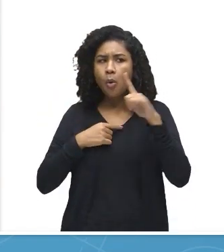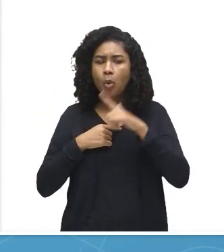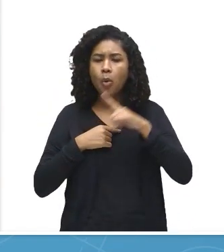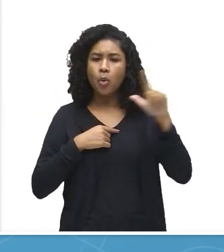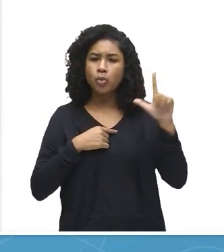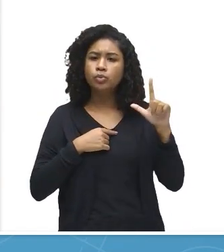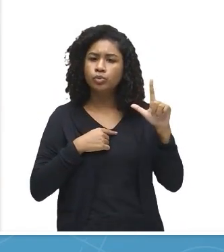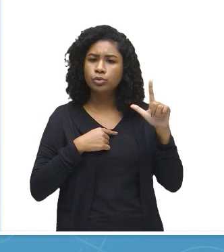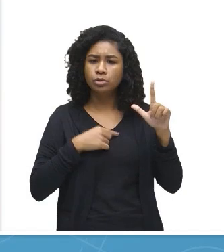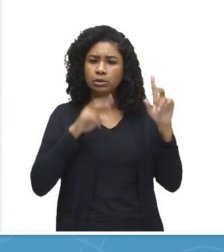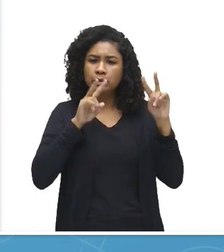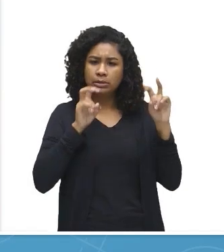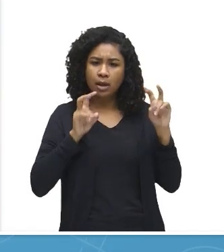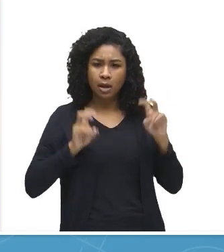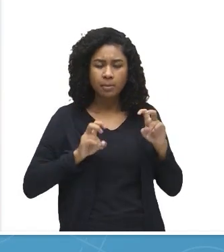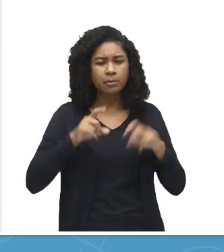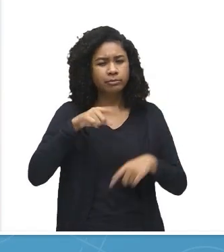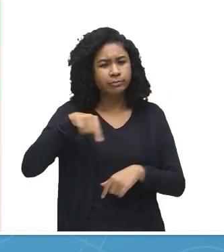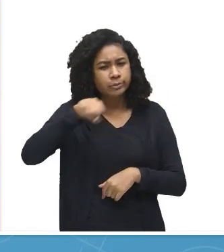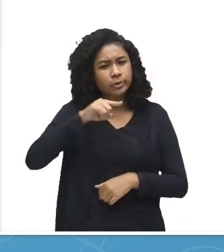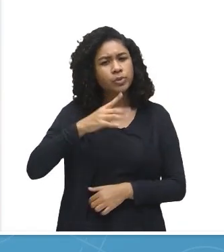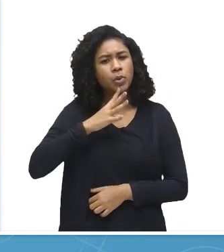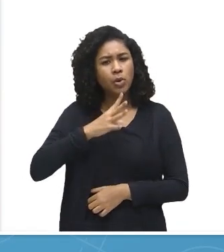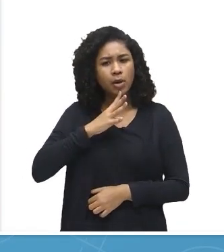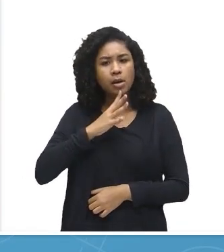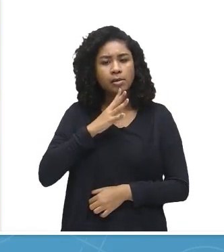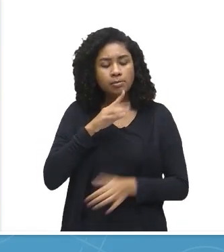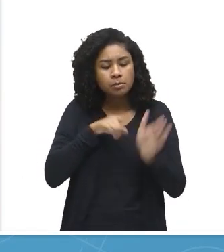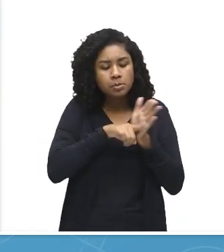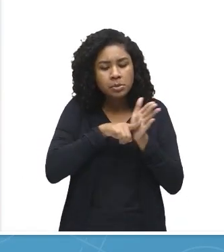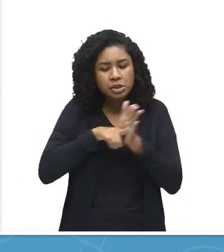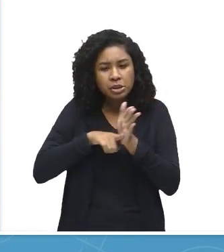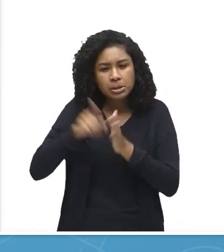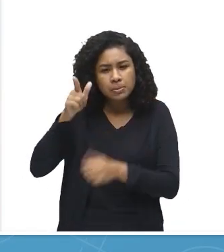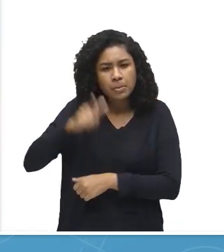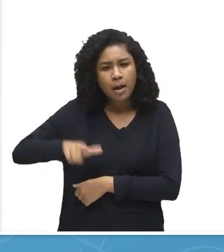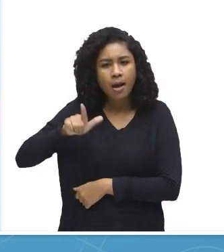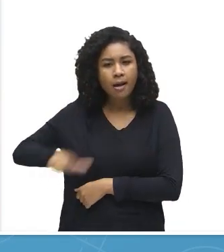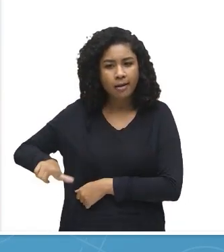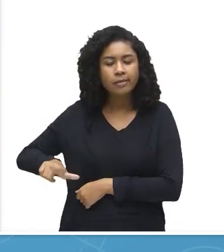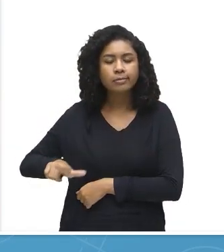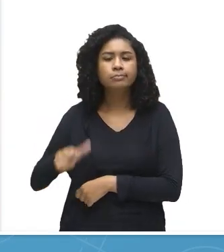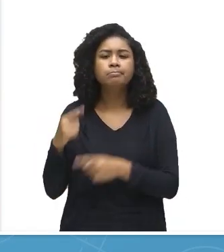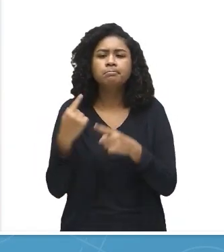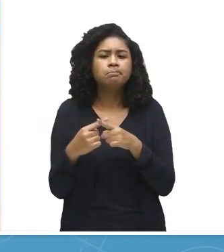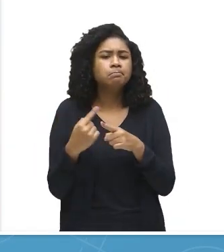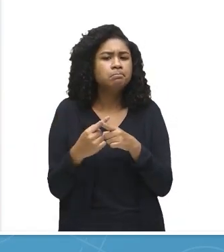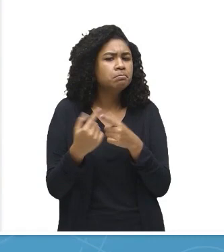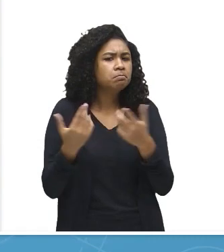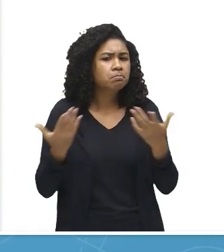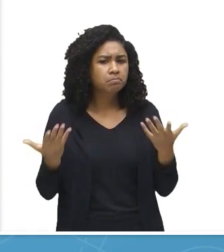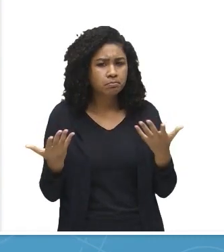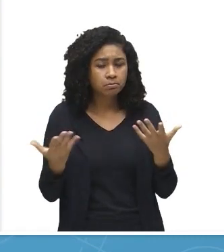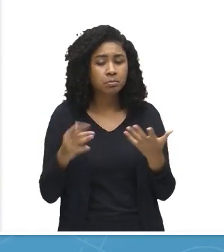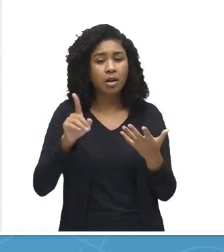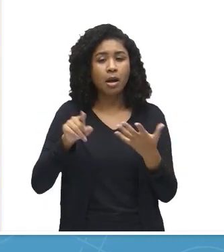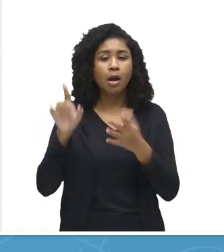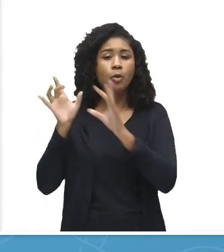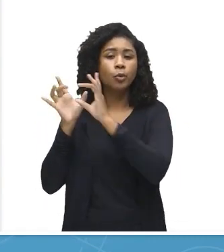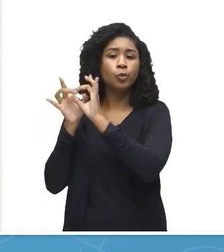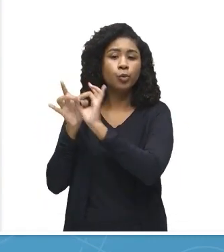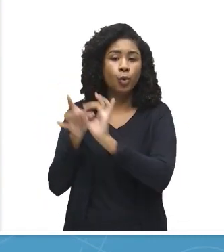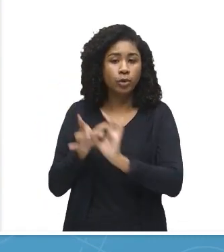que nós temos, né? Que a gente busque outras informações. Por quê? A gente vai falar aqui de um contexto histórico